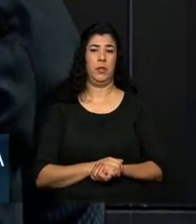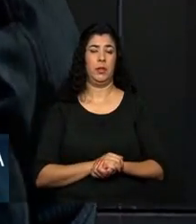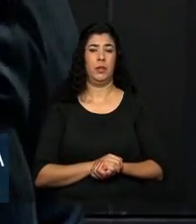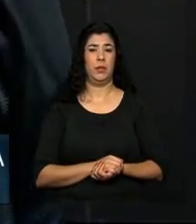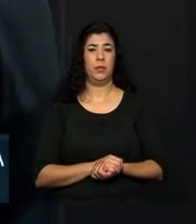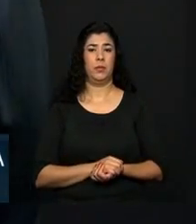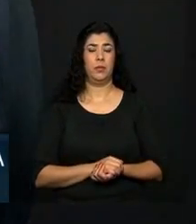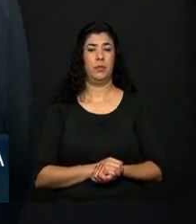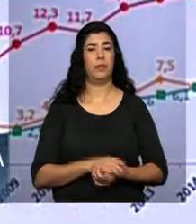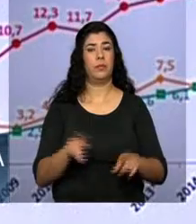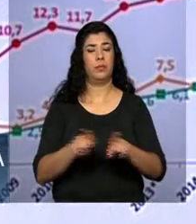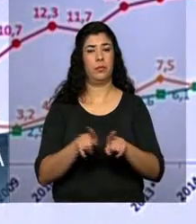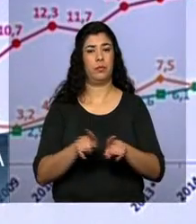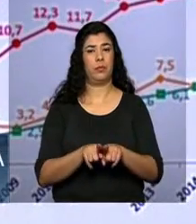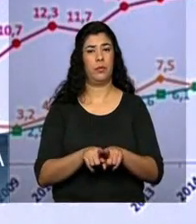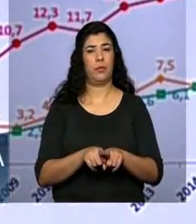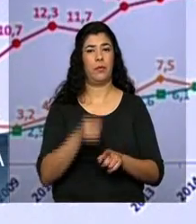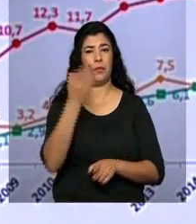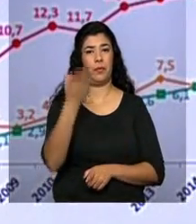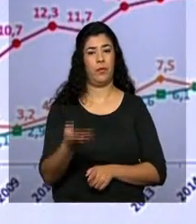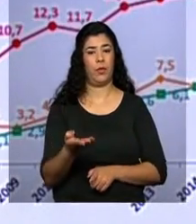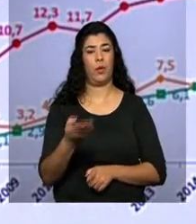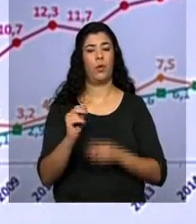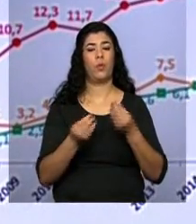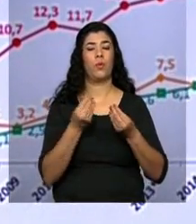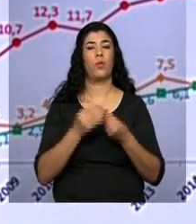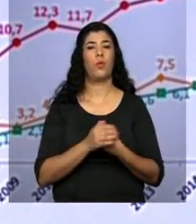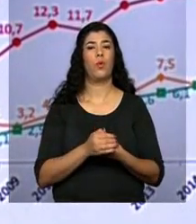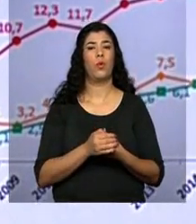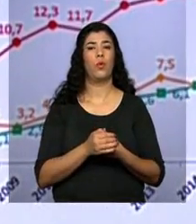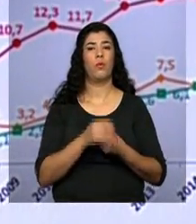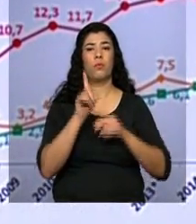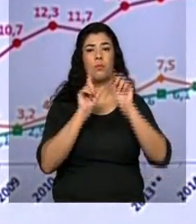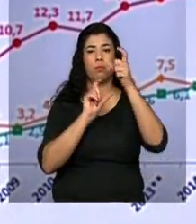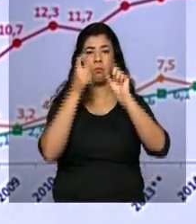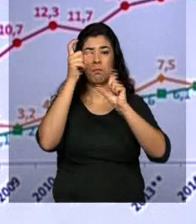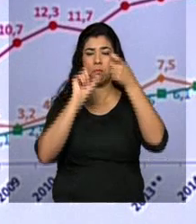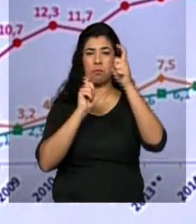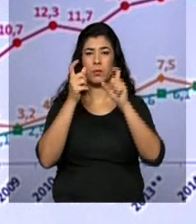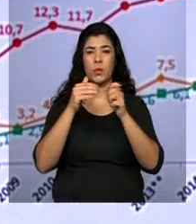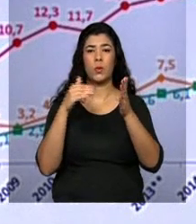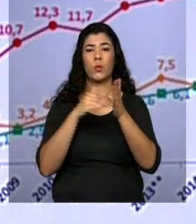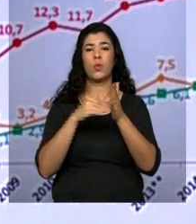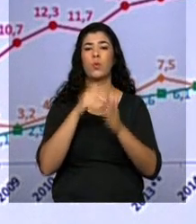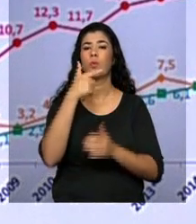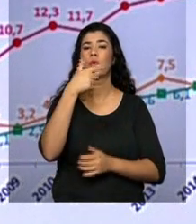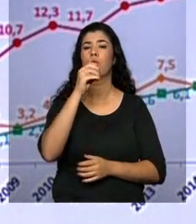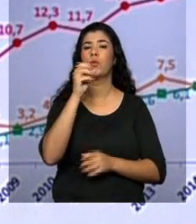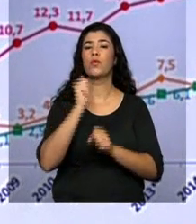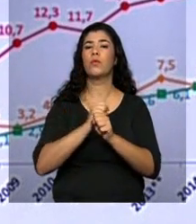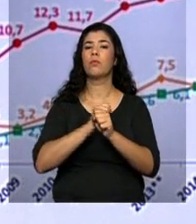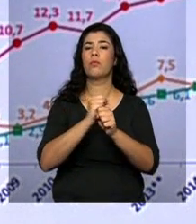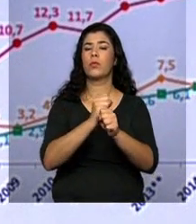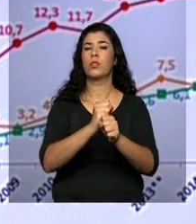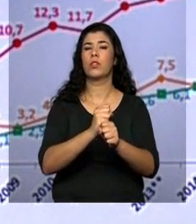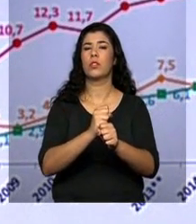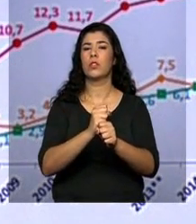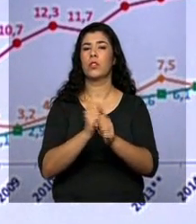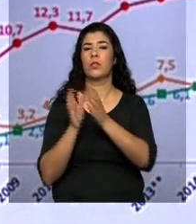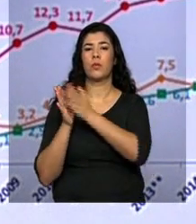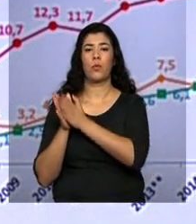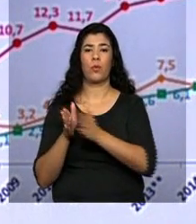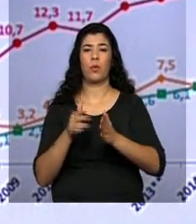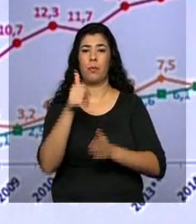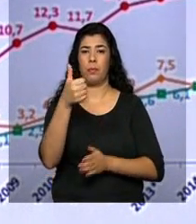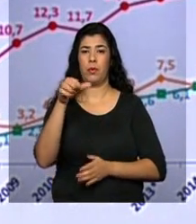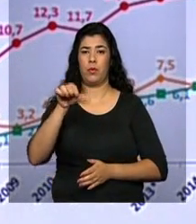eh aqui um cenário dos últimos 20 anos